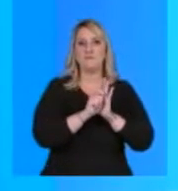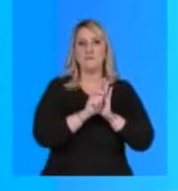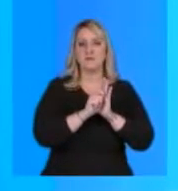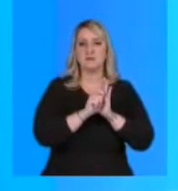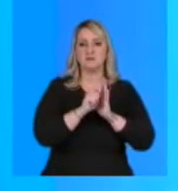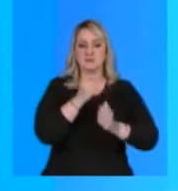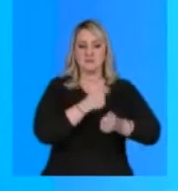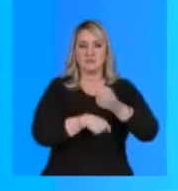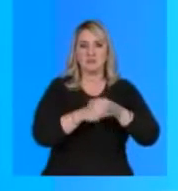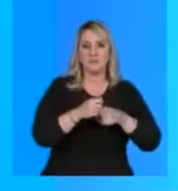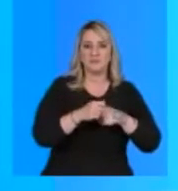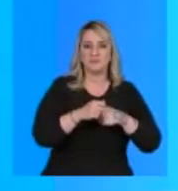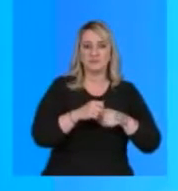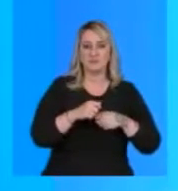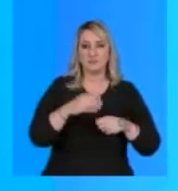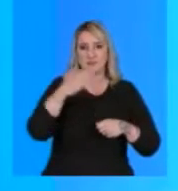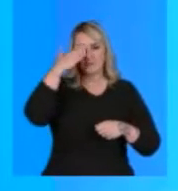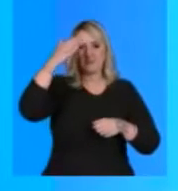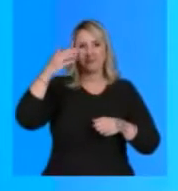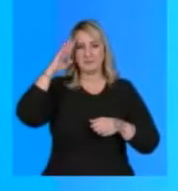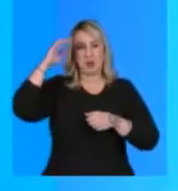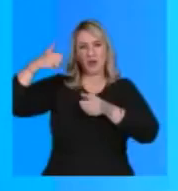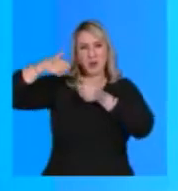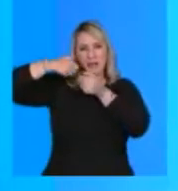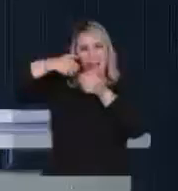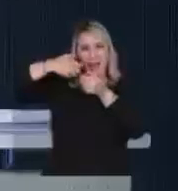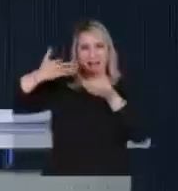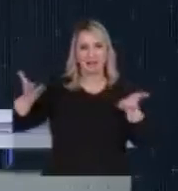especialmente os de crack